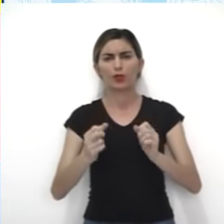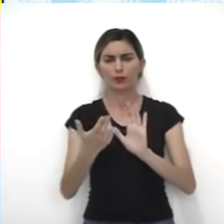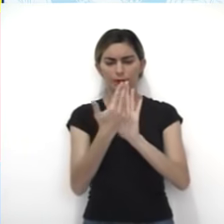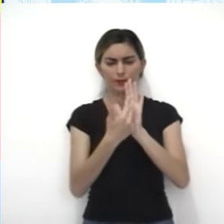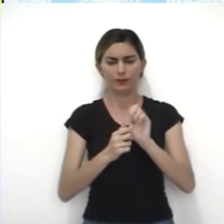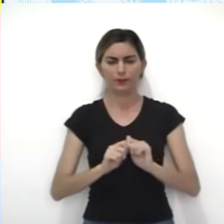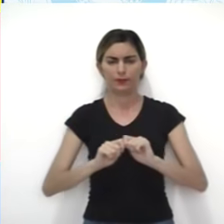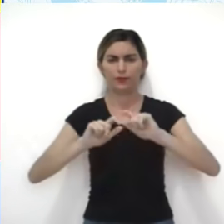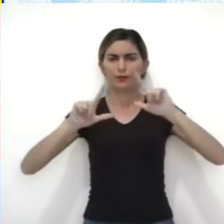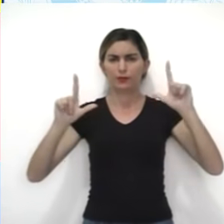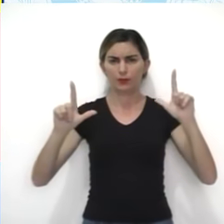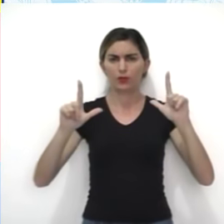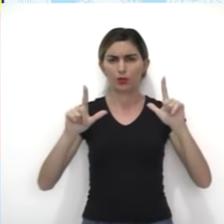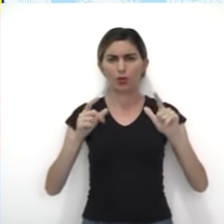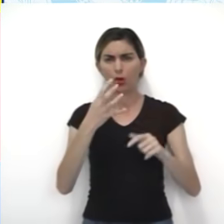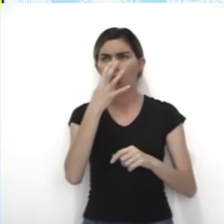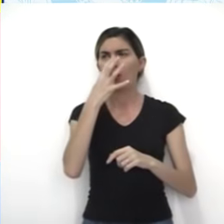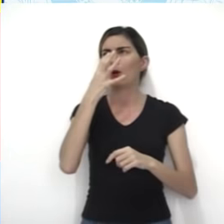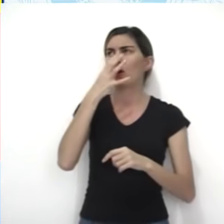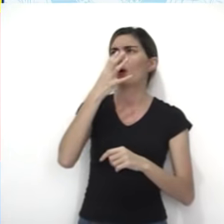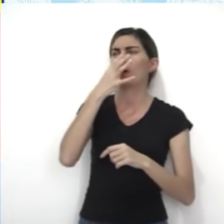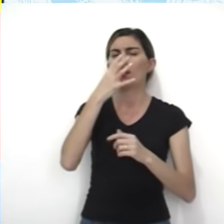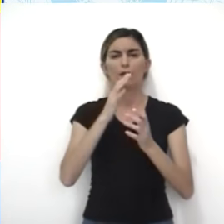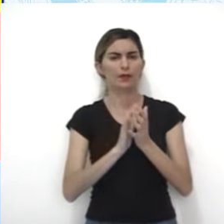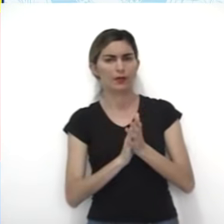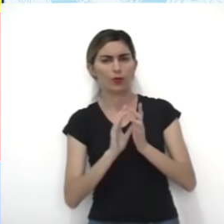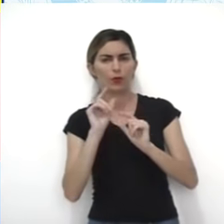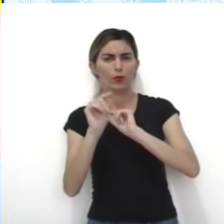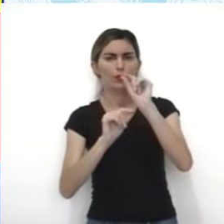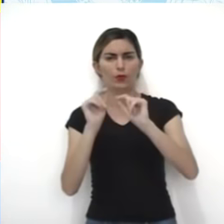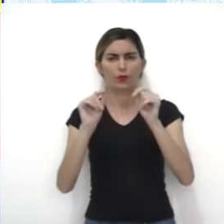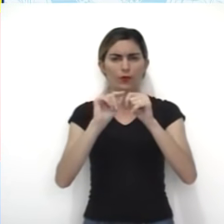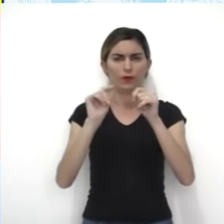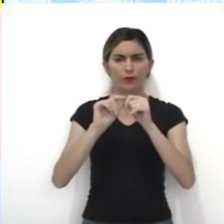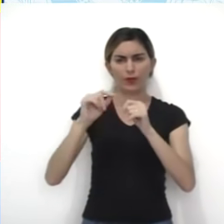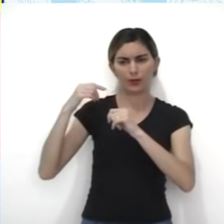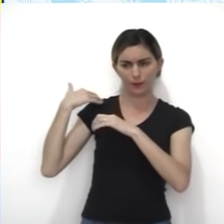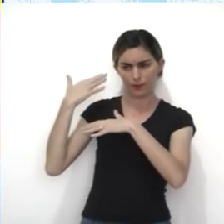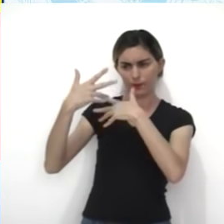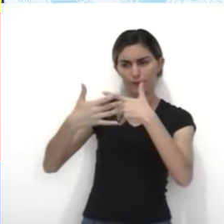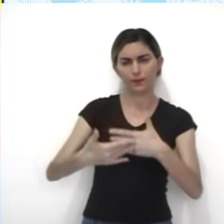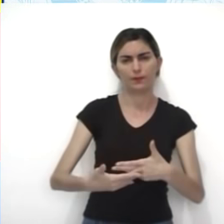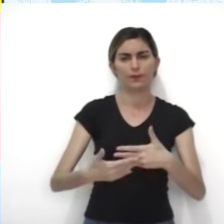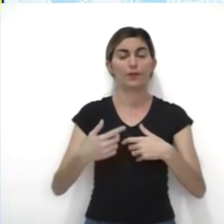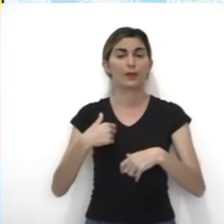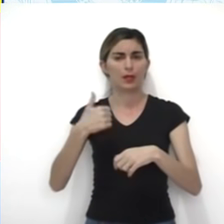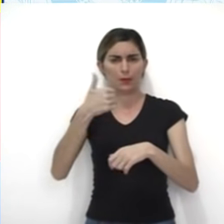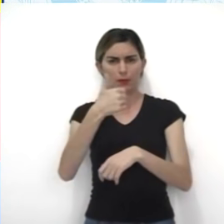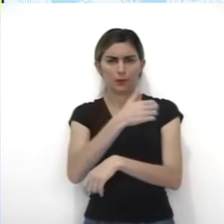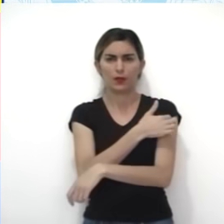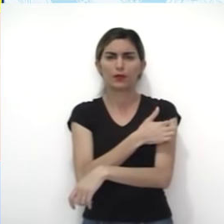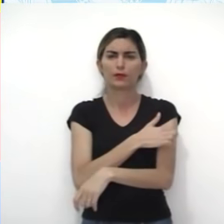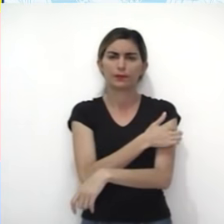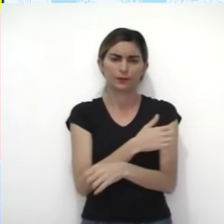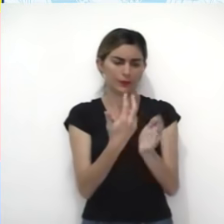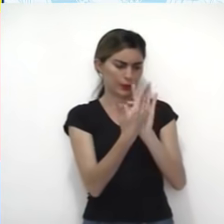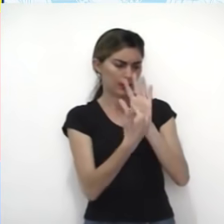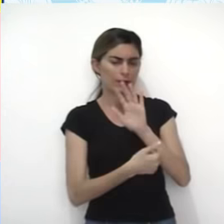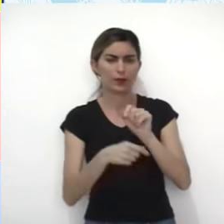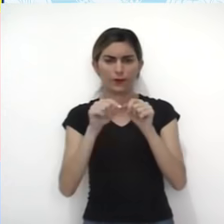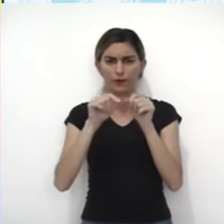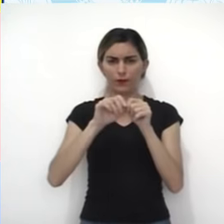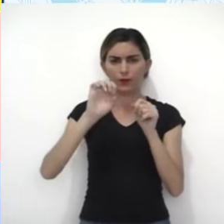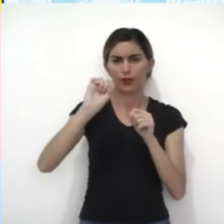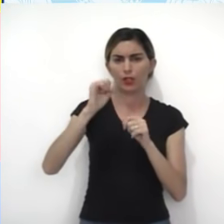observar na imagem os observatórios astronômicos que foram construídos na pré-história na primeira